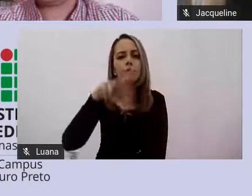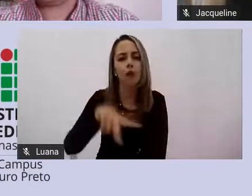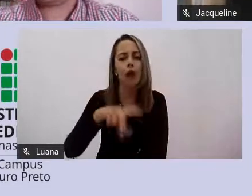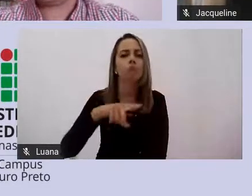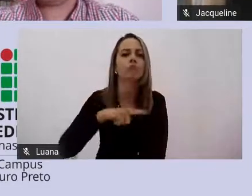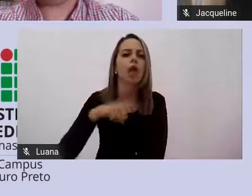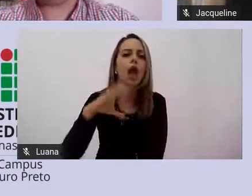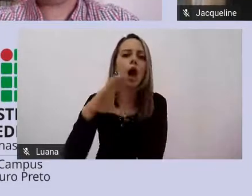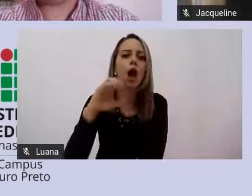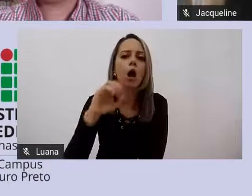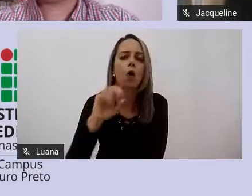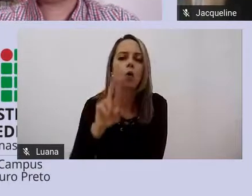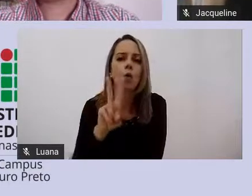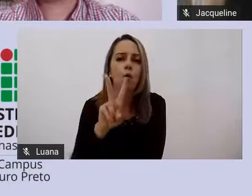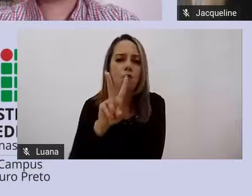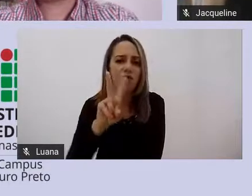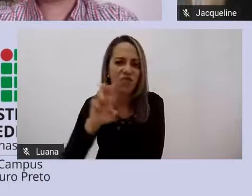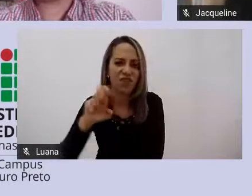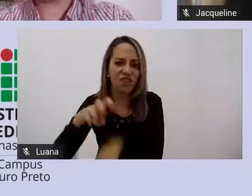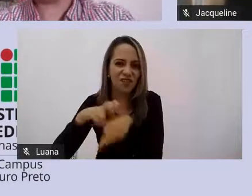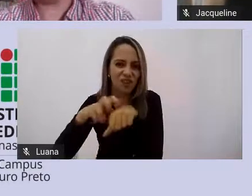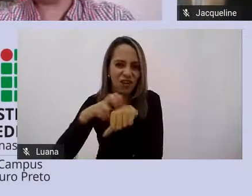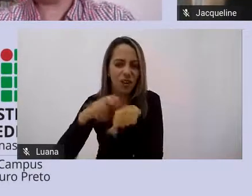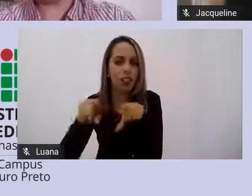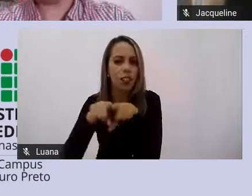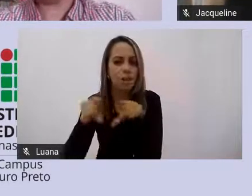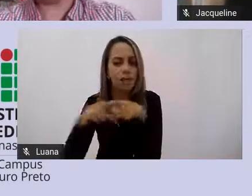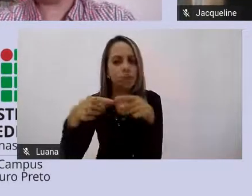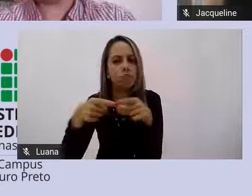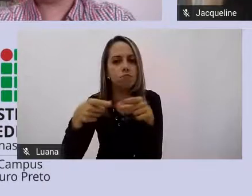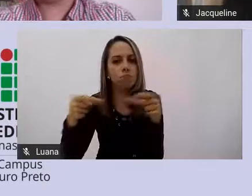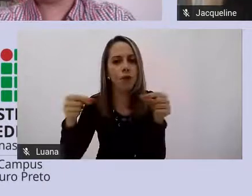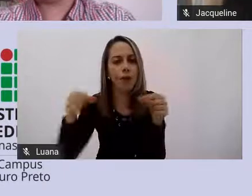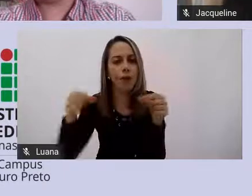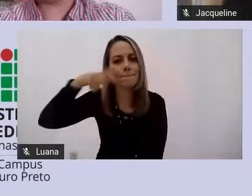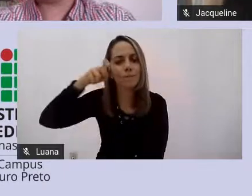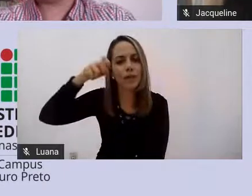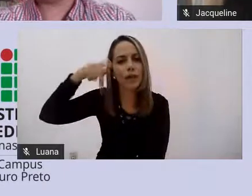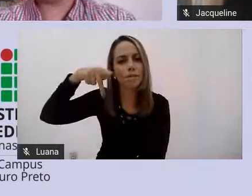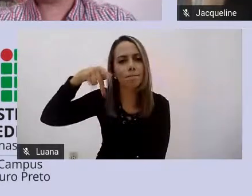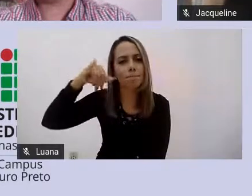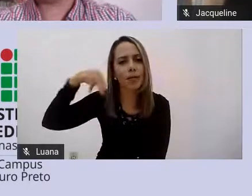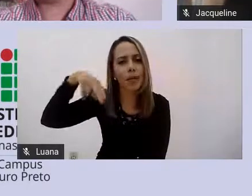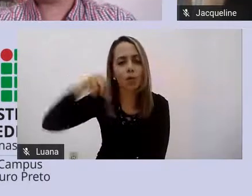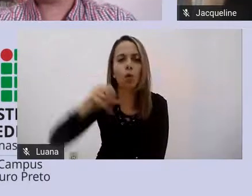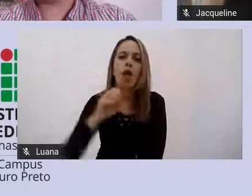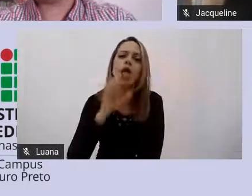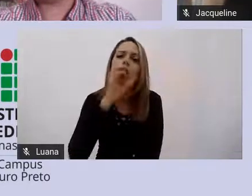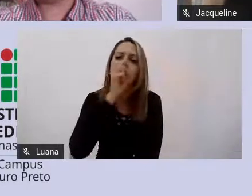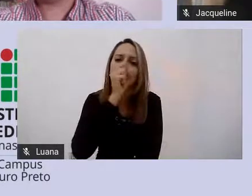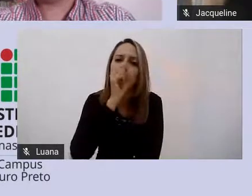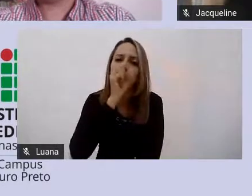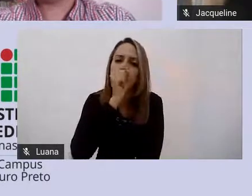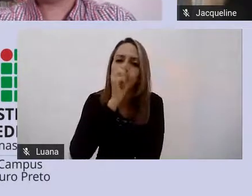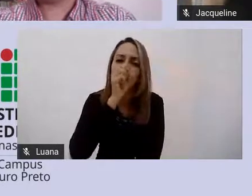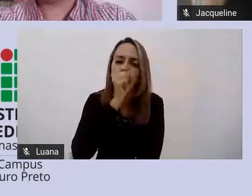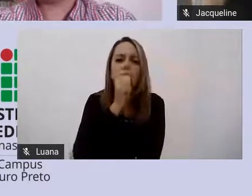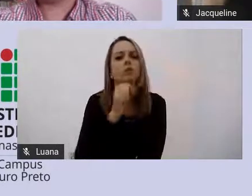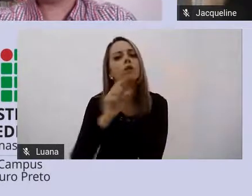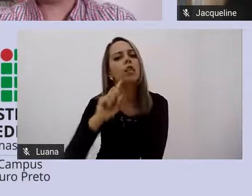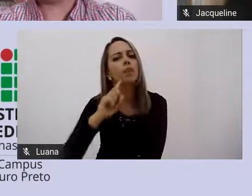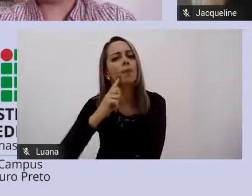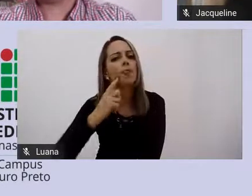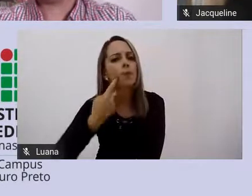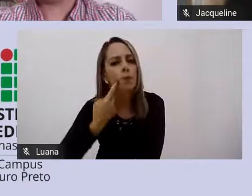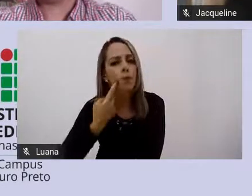os pepinos, alguns tipos de abóbora, os cítricos, principalmente limão, laranja. Existem